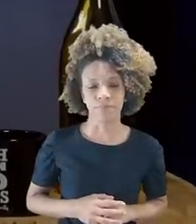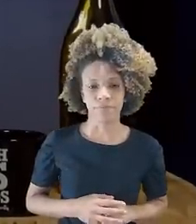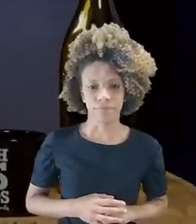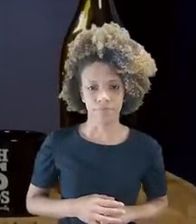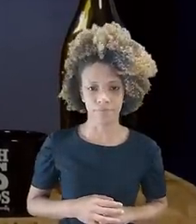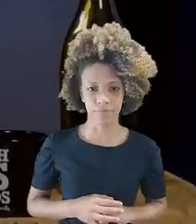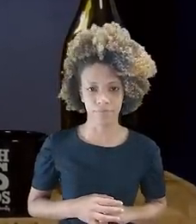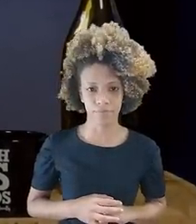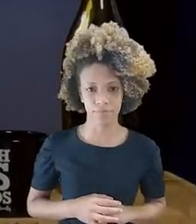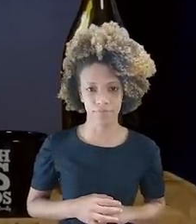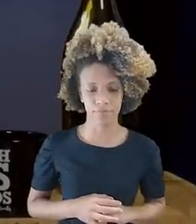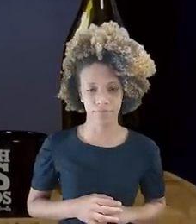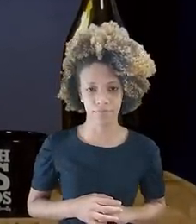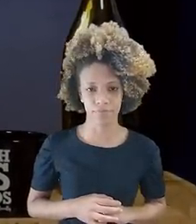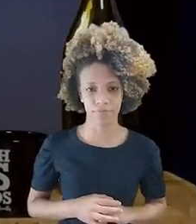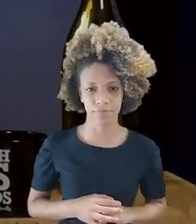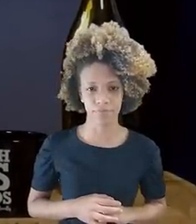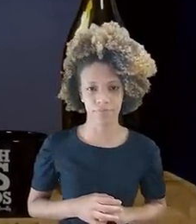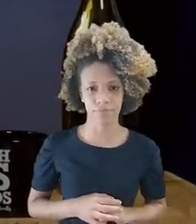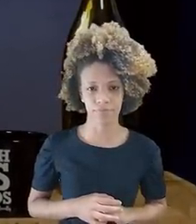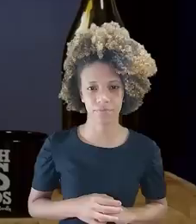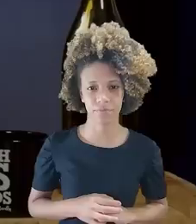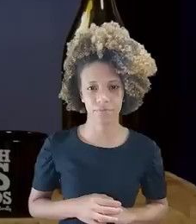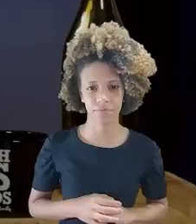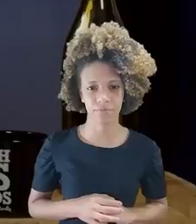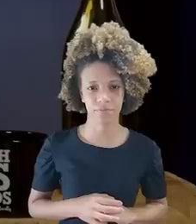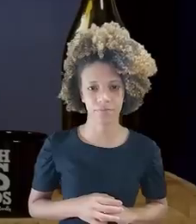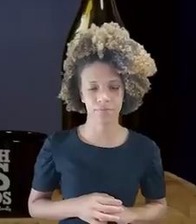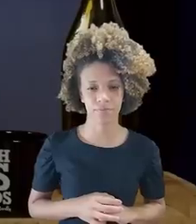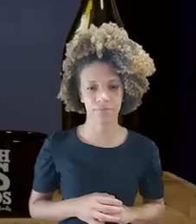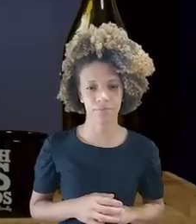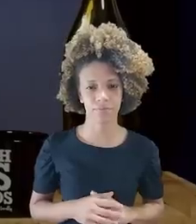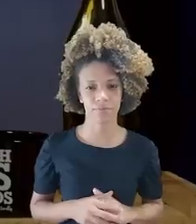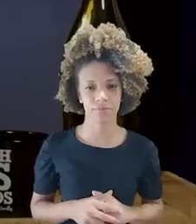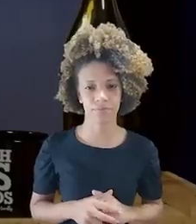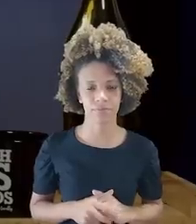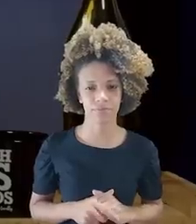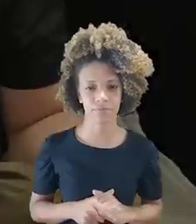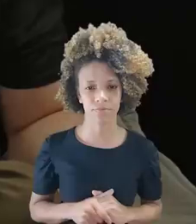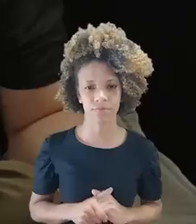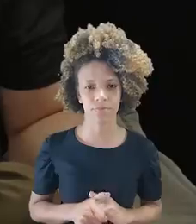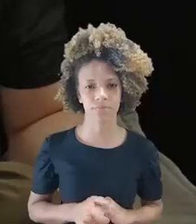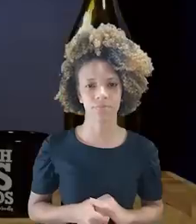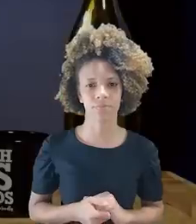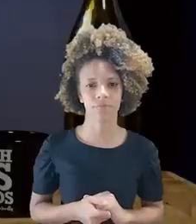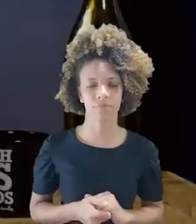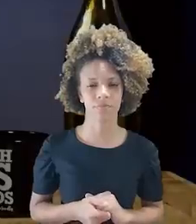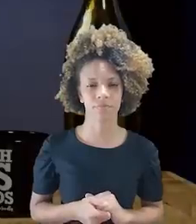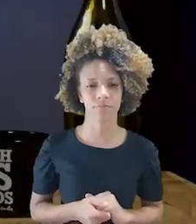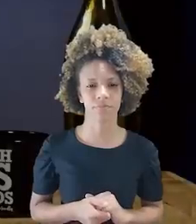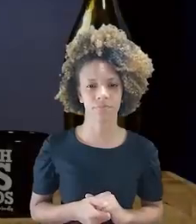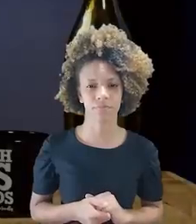nela para outros homens outras pessoas verem o exemplo que eu tô dando tá E aí ela pode receber uma crítica negativa e aí ela pode mexer com o